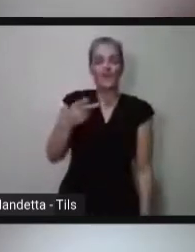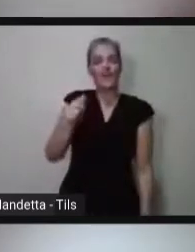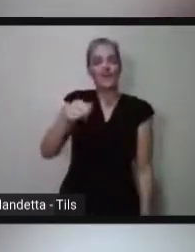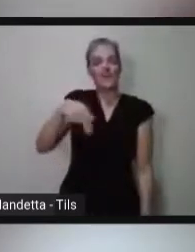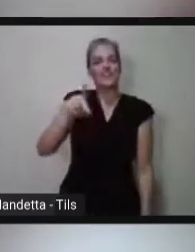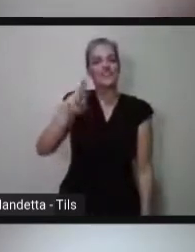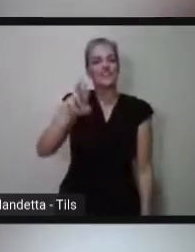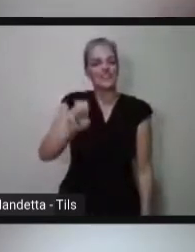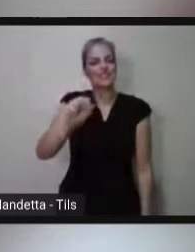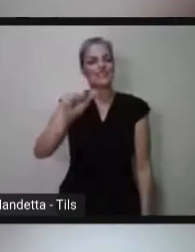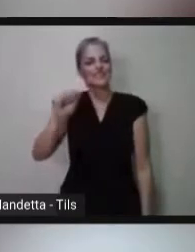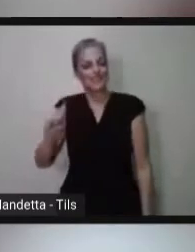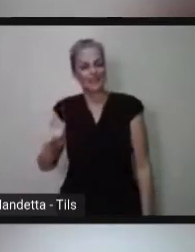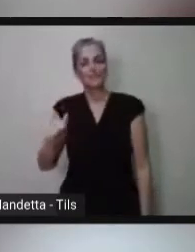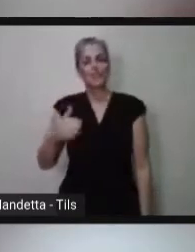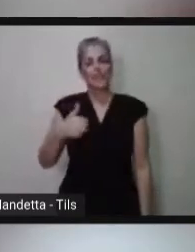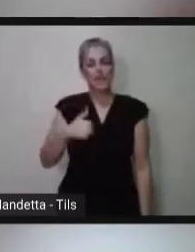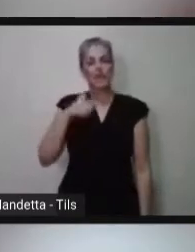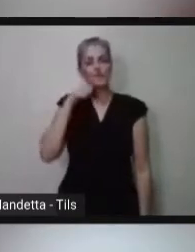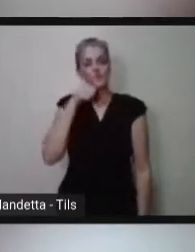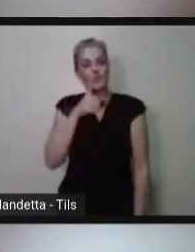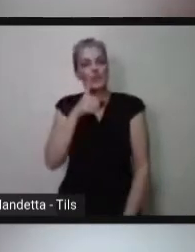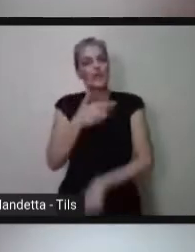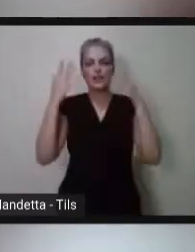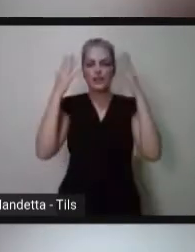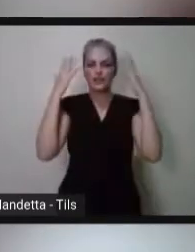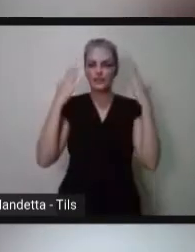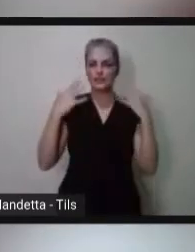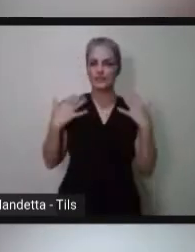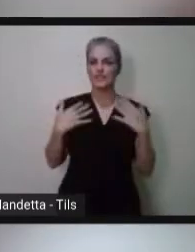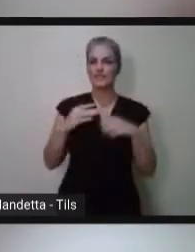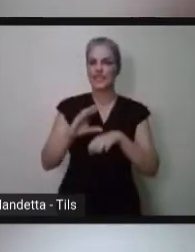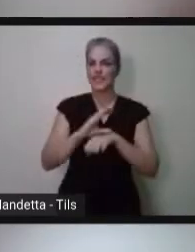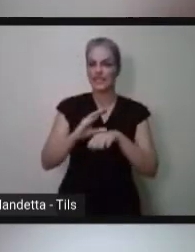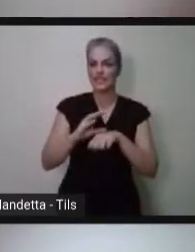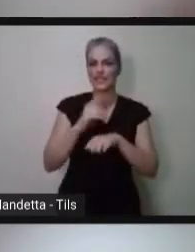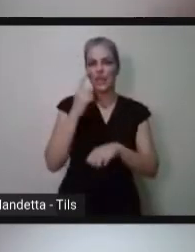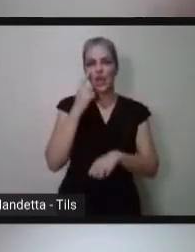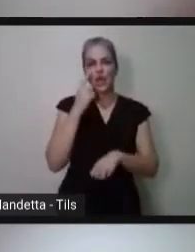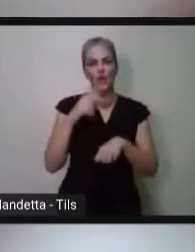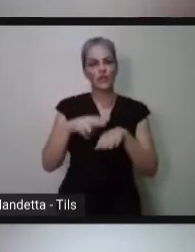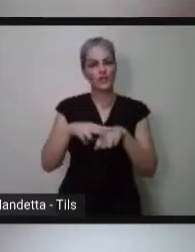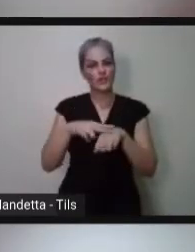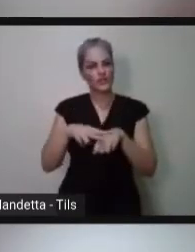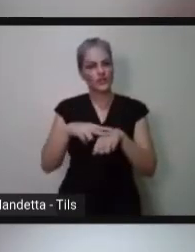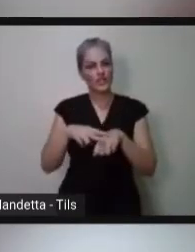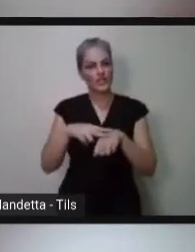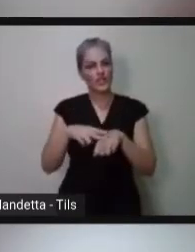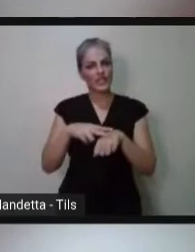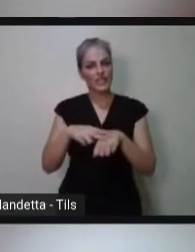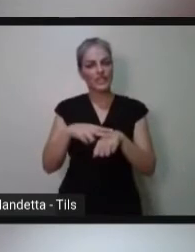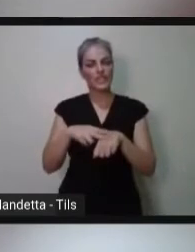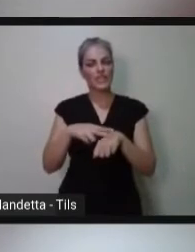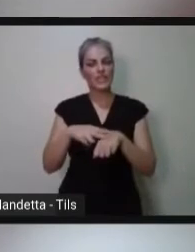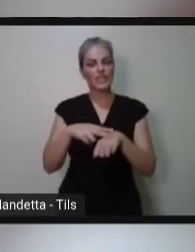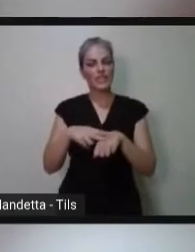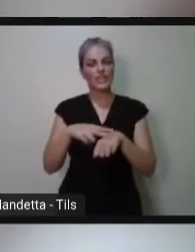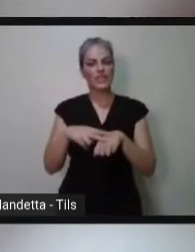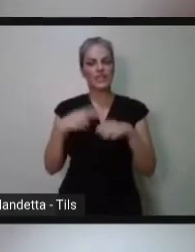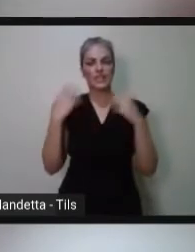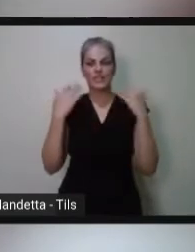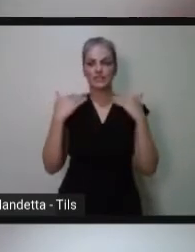uma mulher branca, de cabelos castanhos, olhos verdes, meus cabelos são um pouquinho abaixo